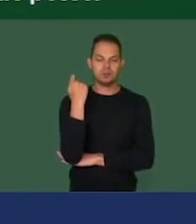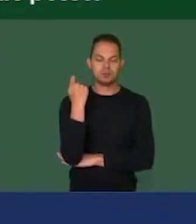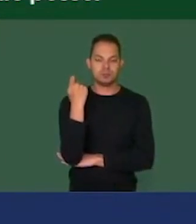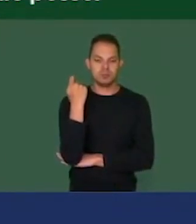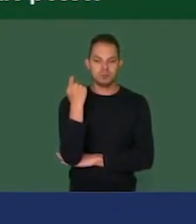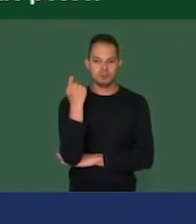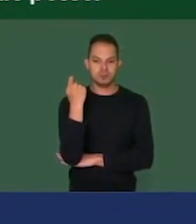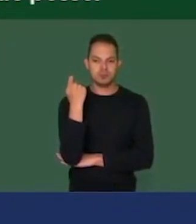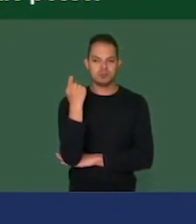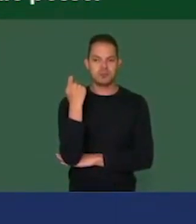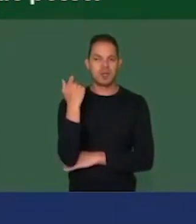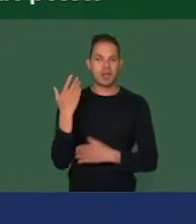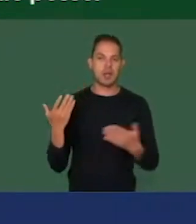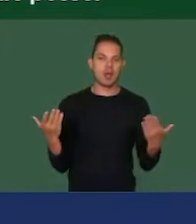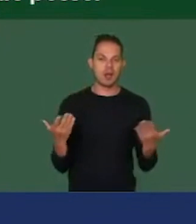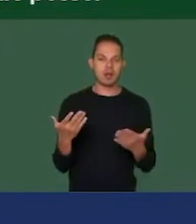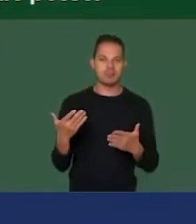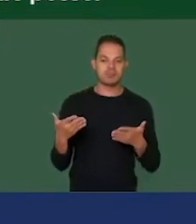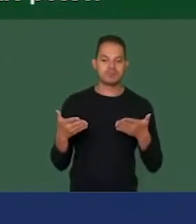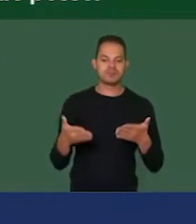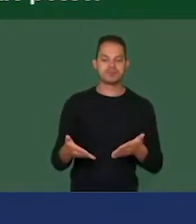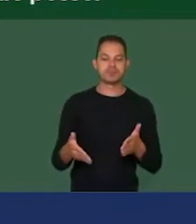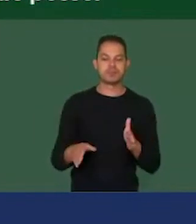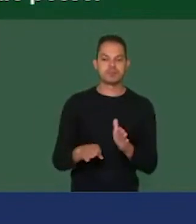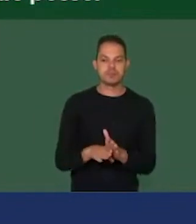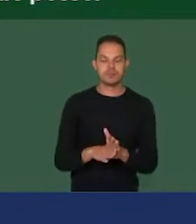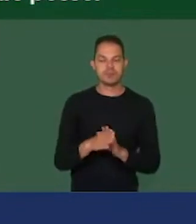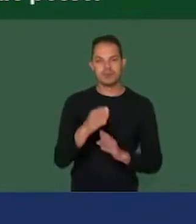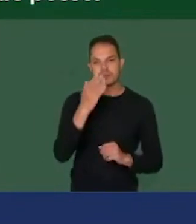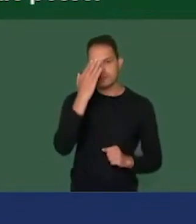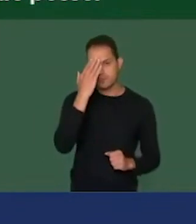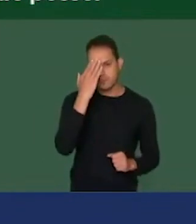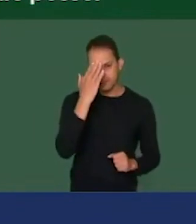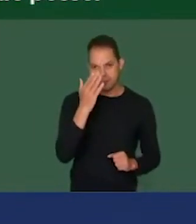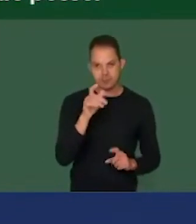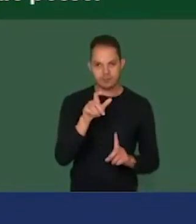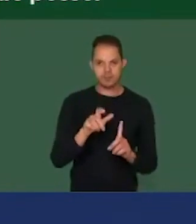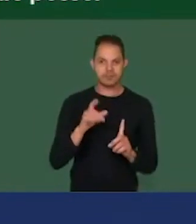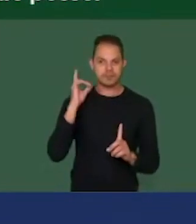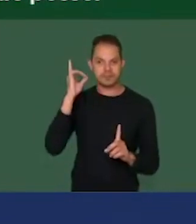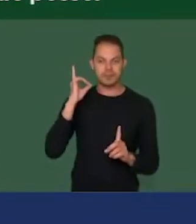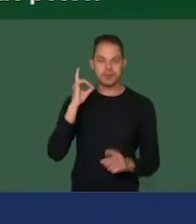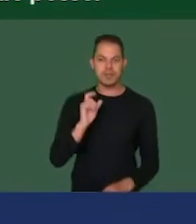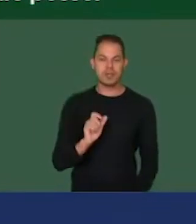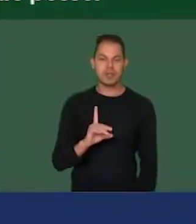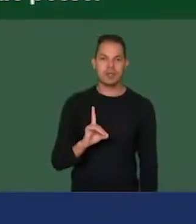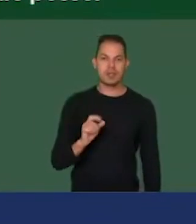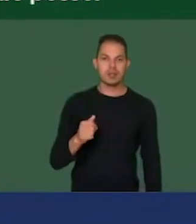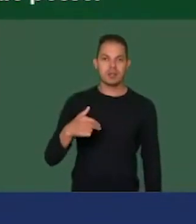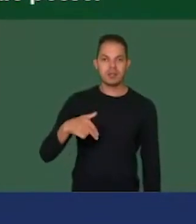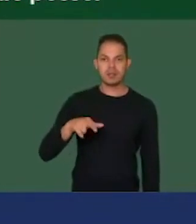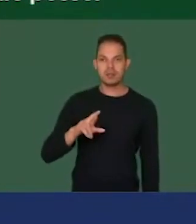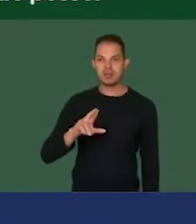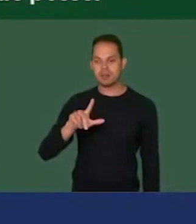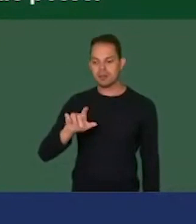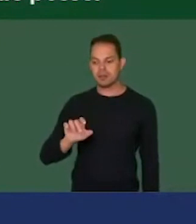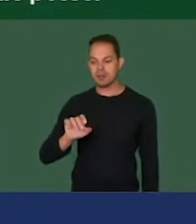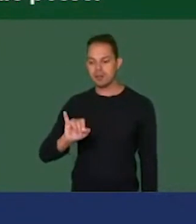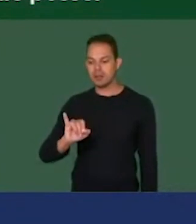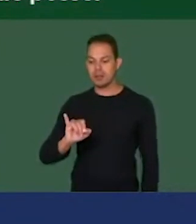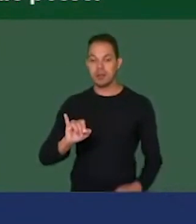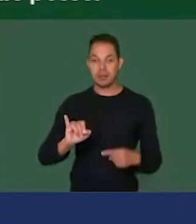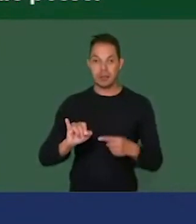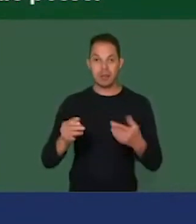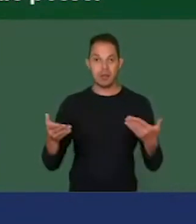estivesse aqui. O meu sincero muito obrigado ao deputado Darley, que a partir de hoje assume a função